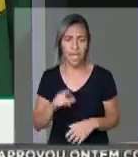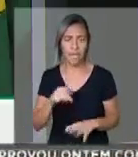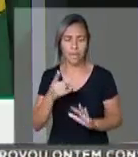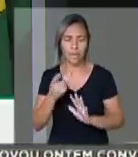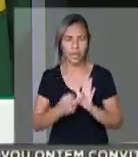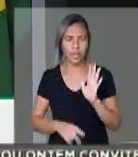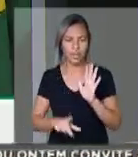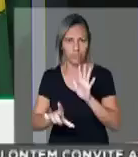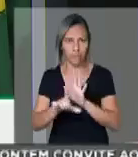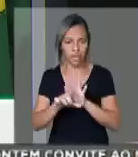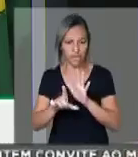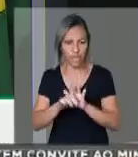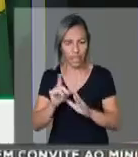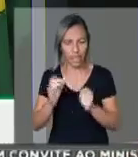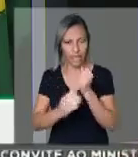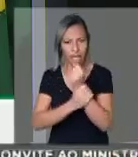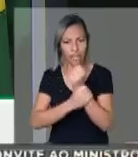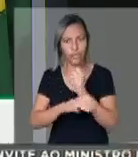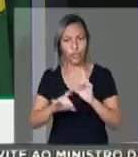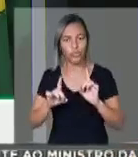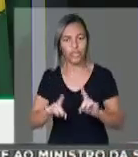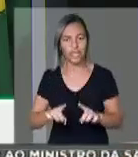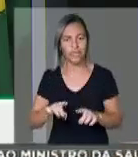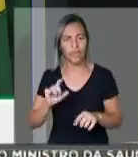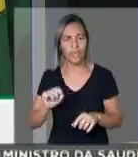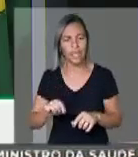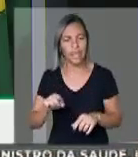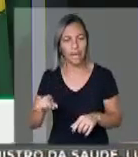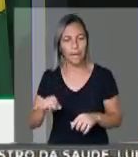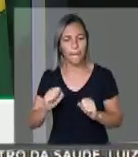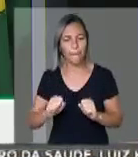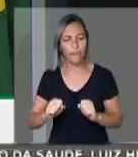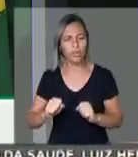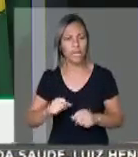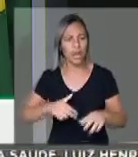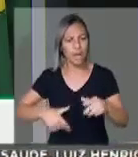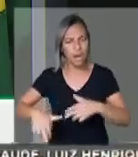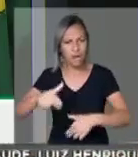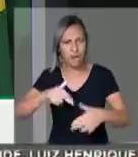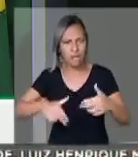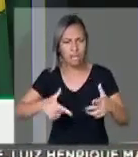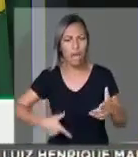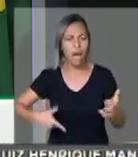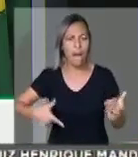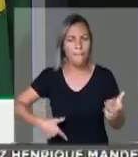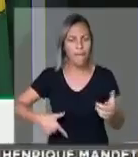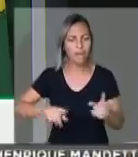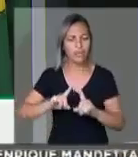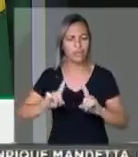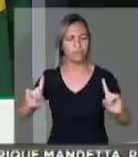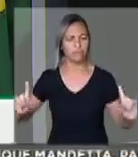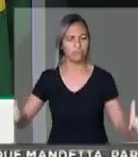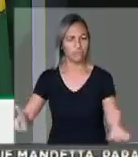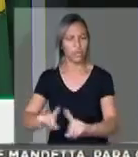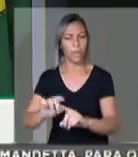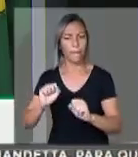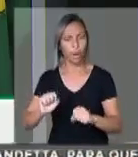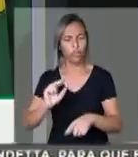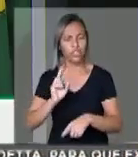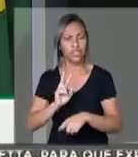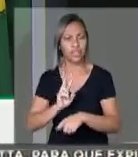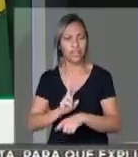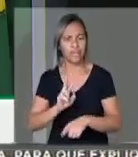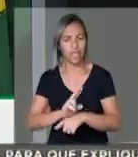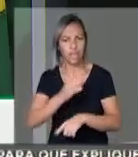Esse projeto de lei garante o direito que o produtor rural possa andar armado em toda a extensão da sua propriedade, podendo se